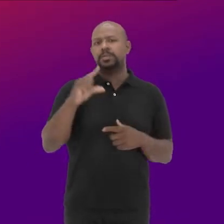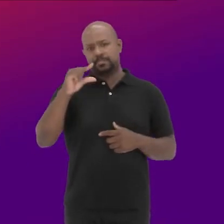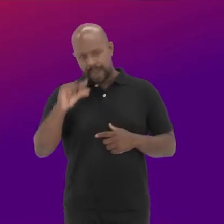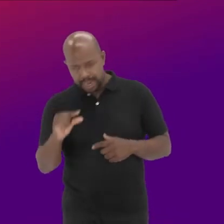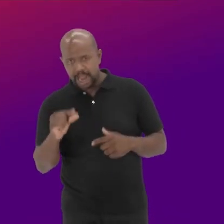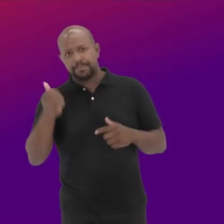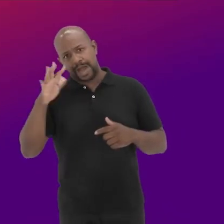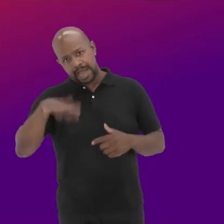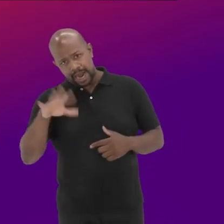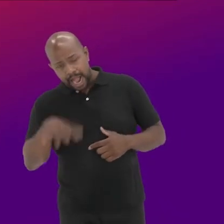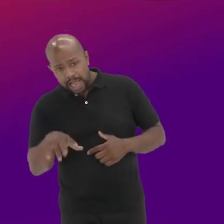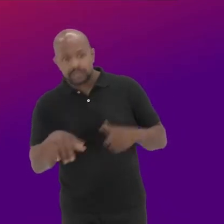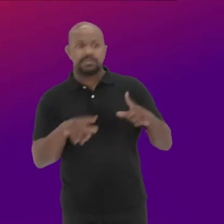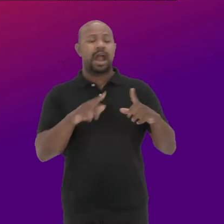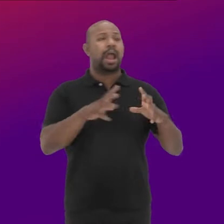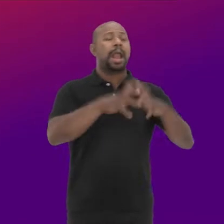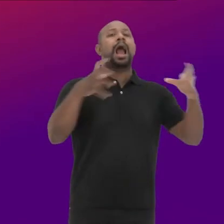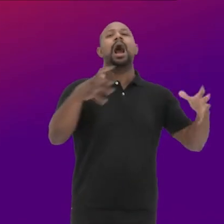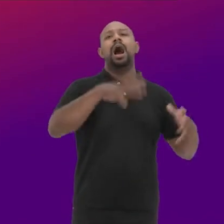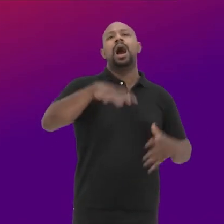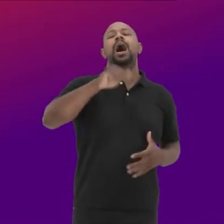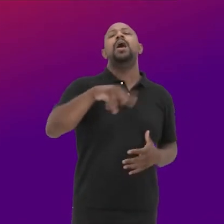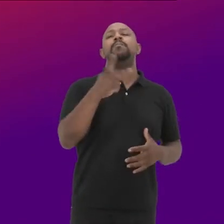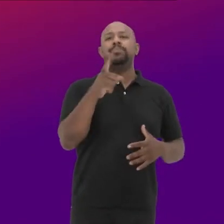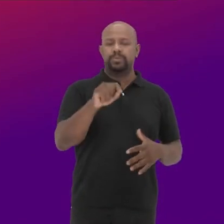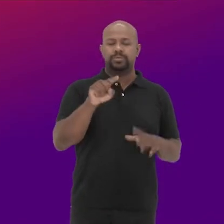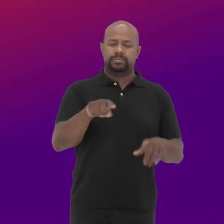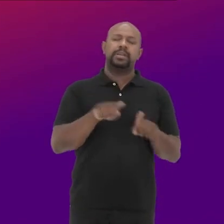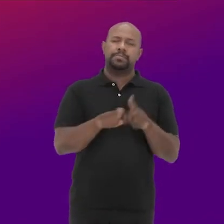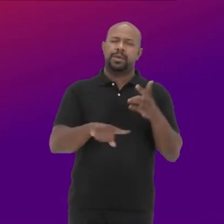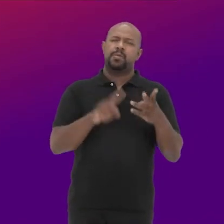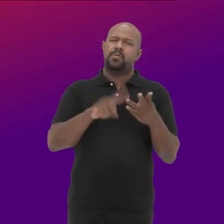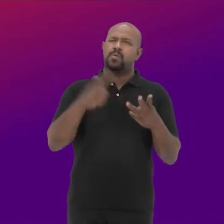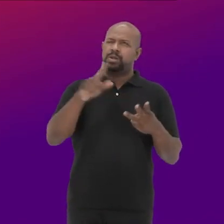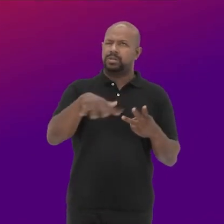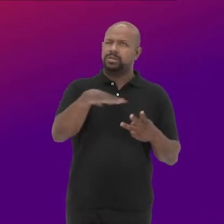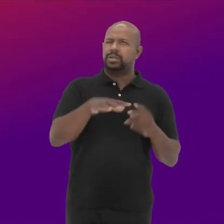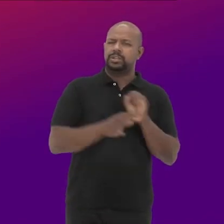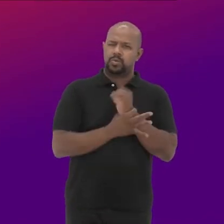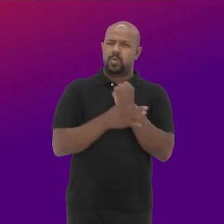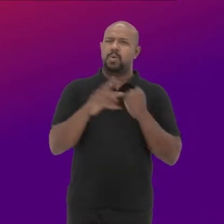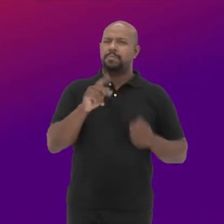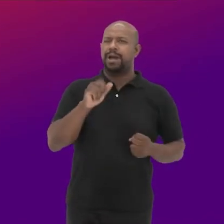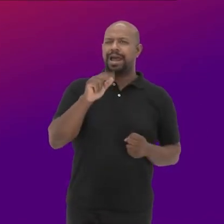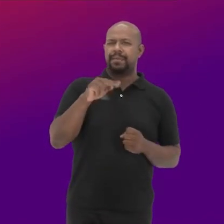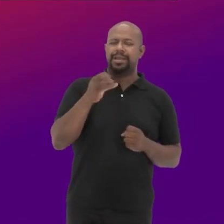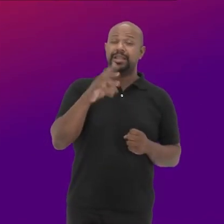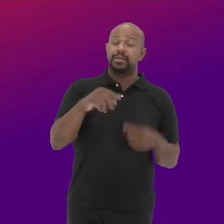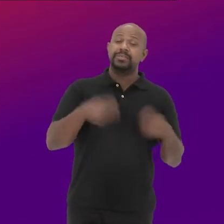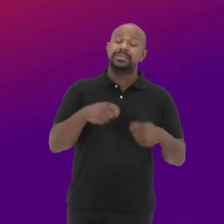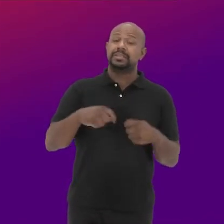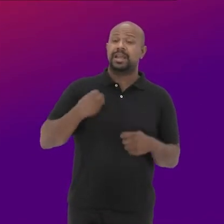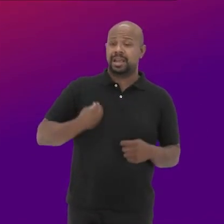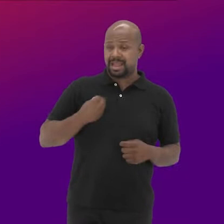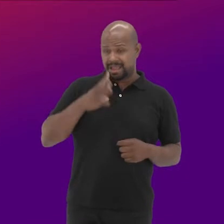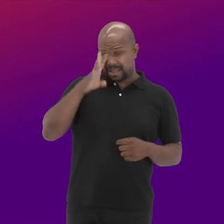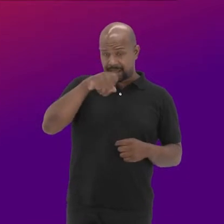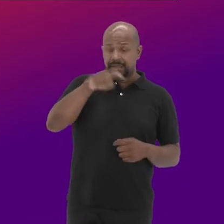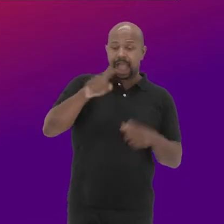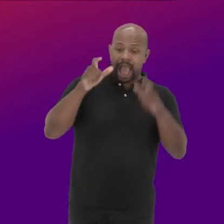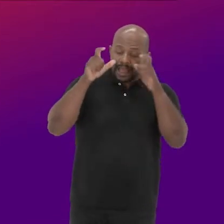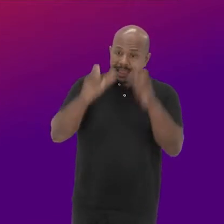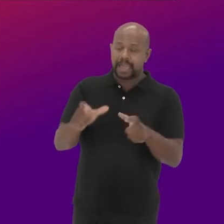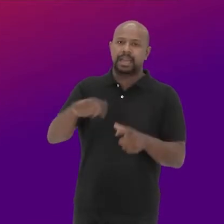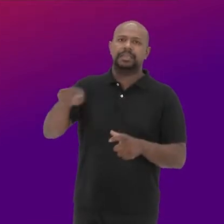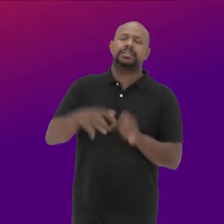a outra. Existe uma outra questão com os seguros paramétricos. Nós precisamos garantir a existência desse